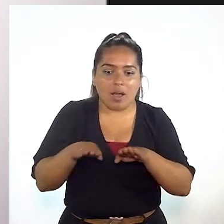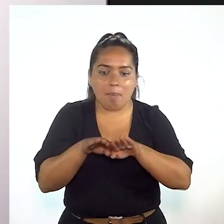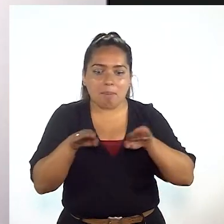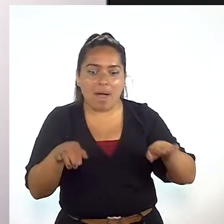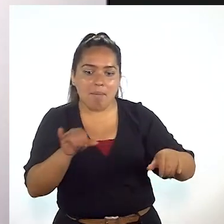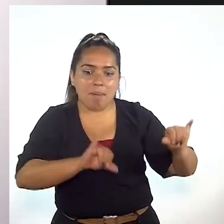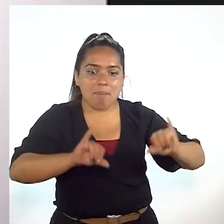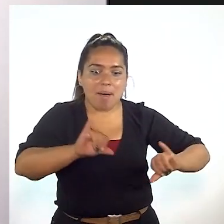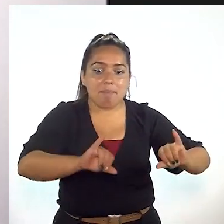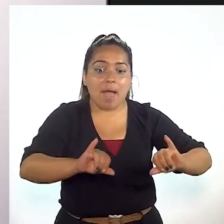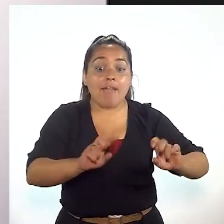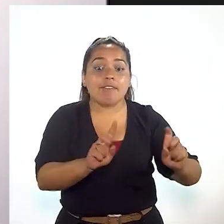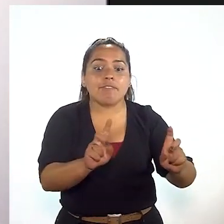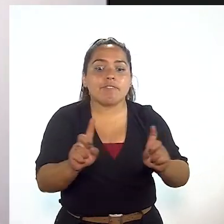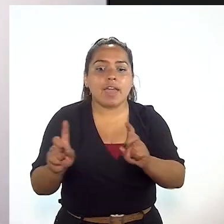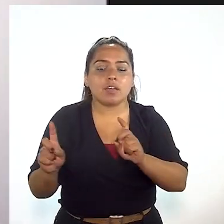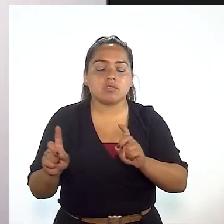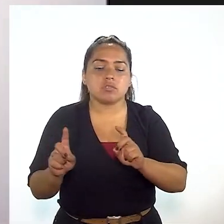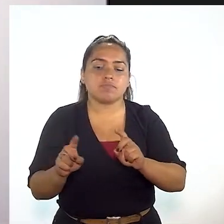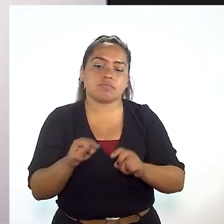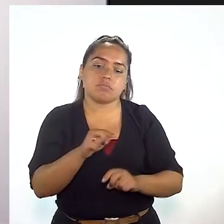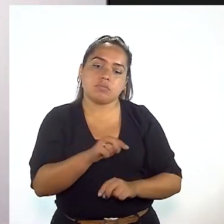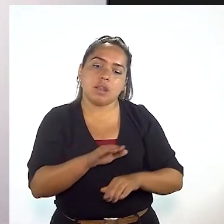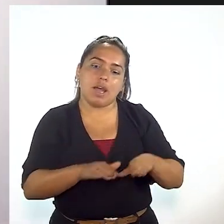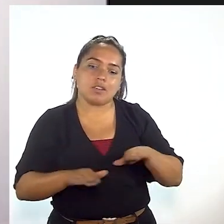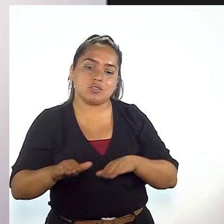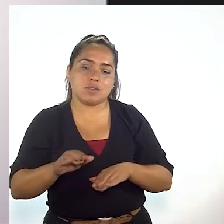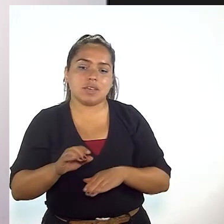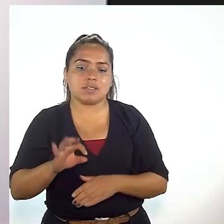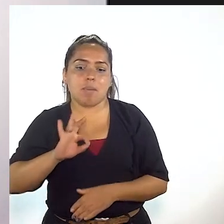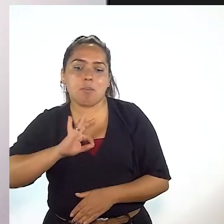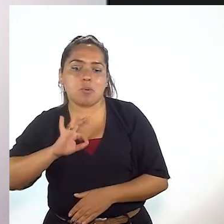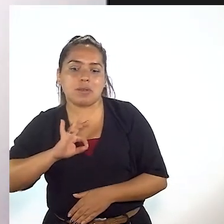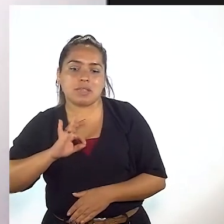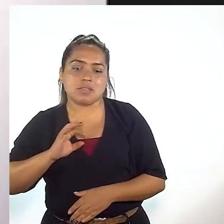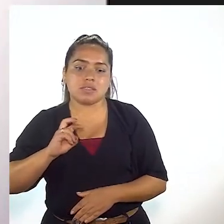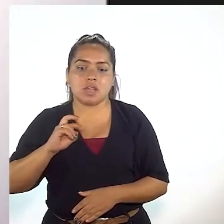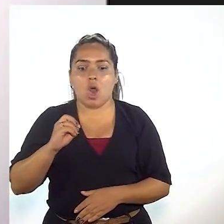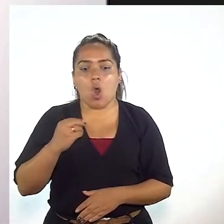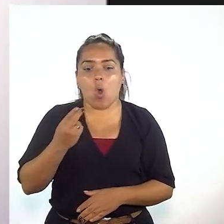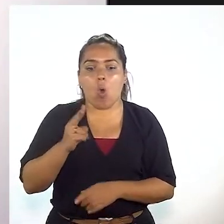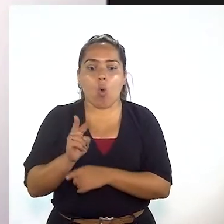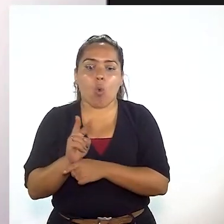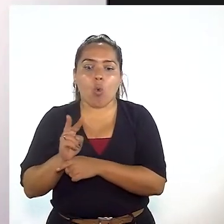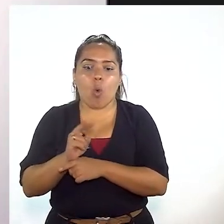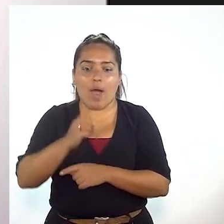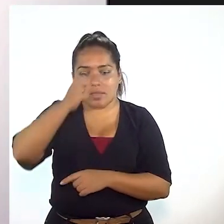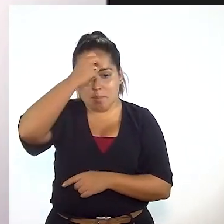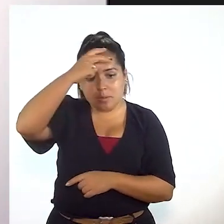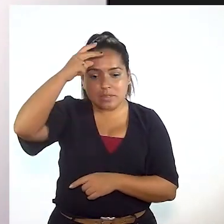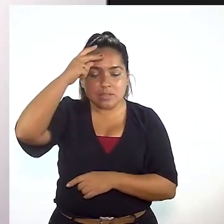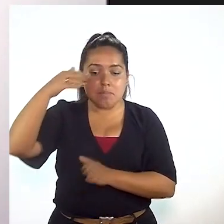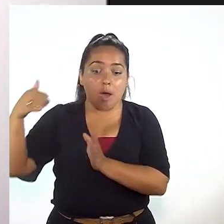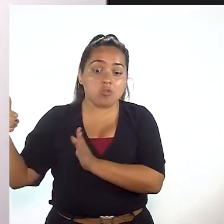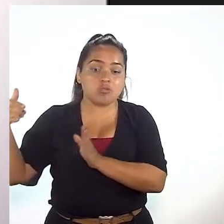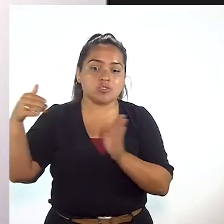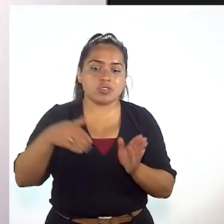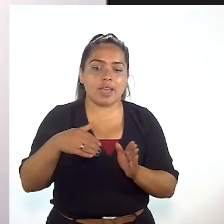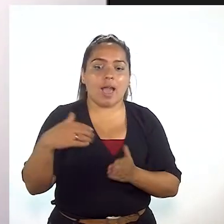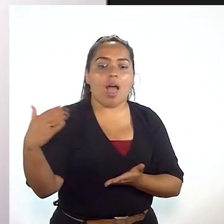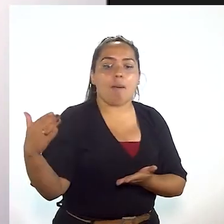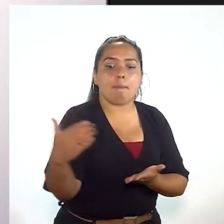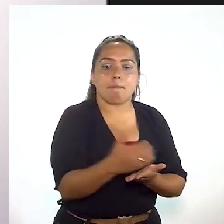feiras, que muitas vezes têm seus produtos apreendidos porque não possuem uma licença, que também é muito complicado você possuir uma